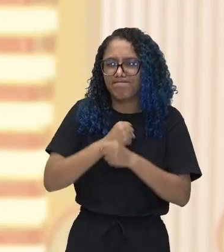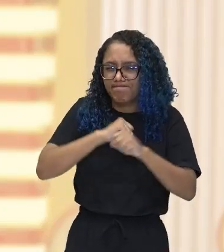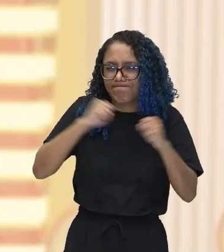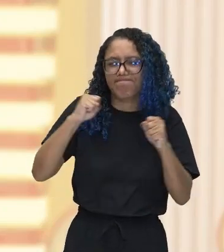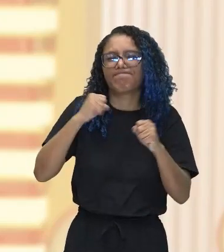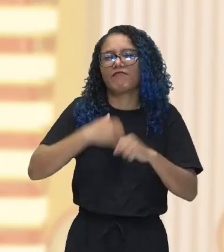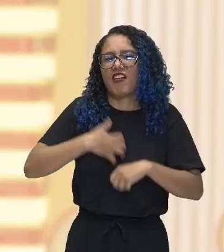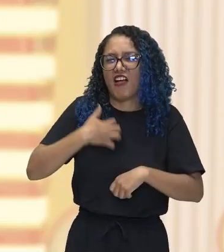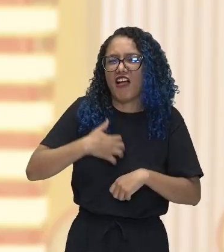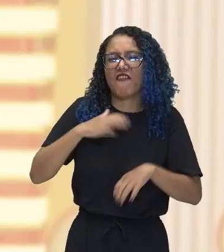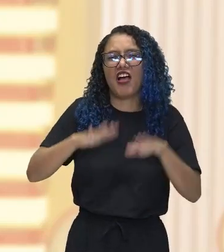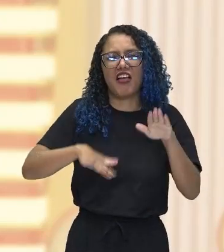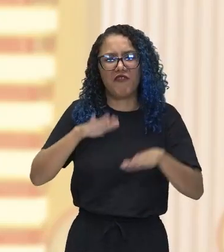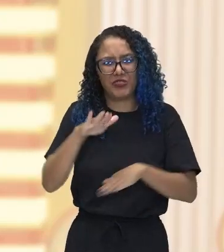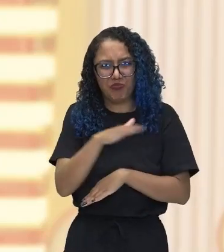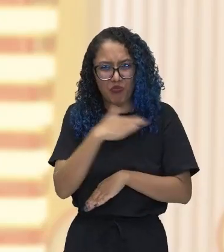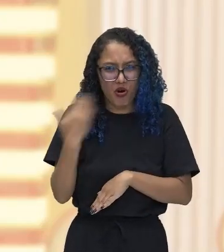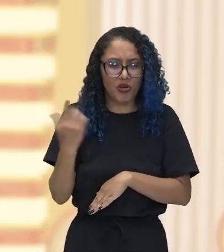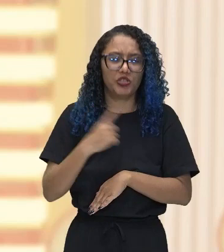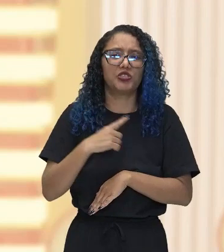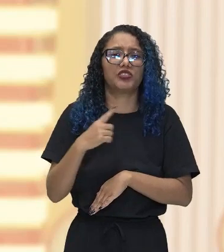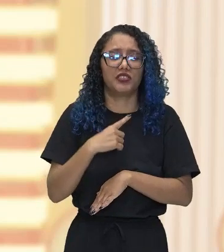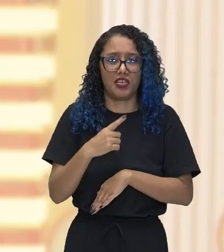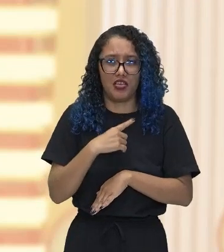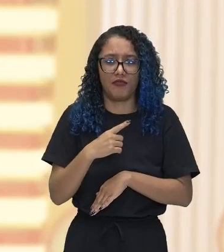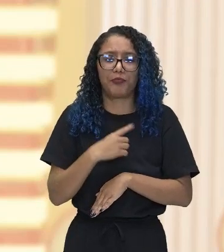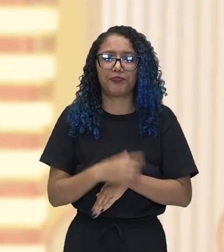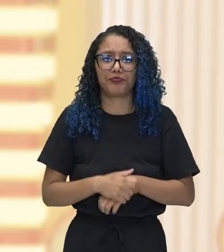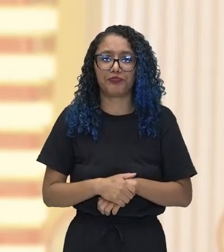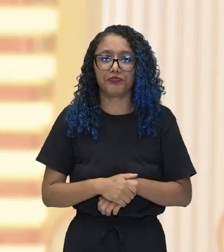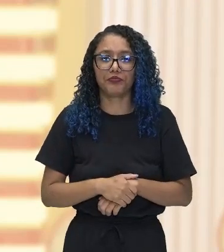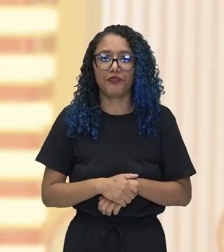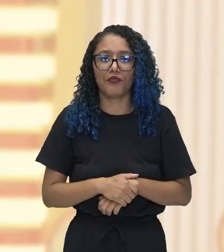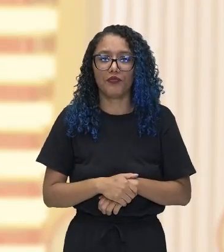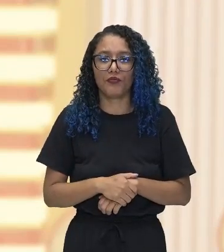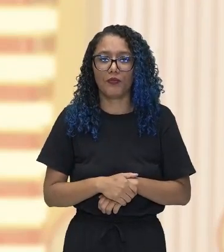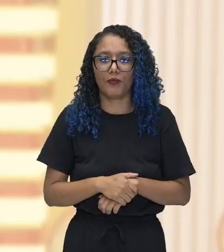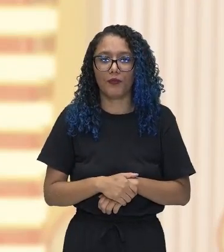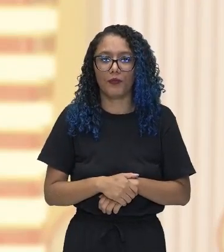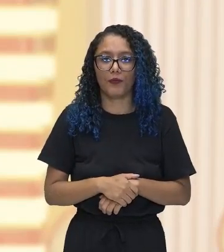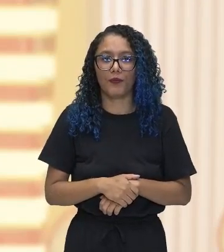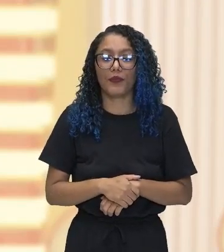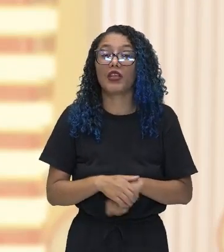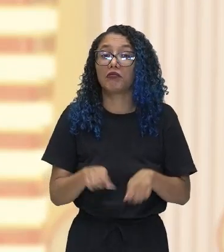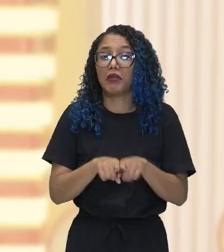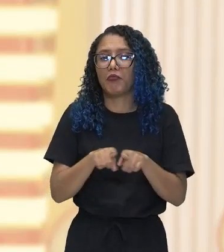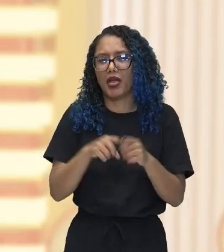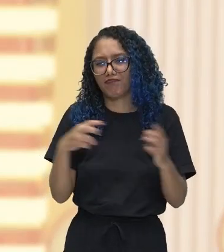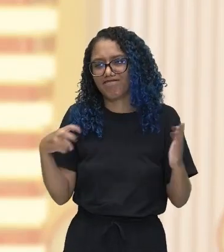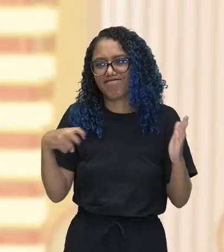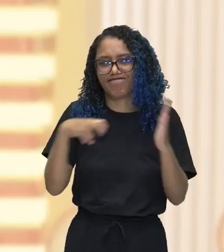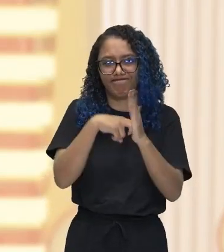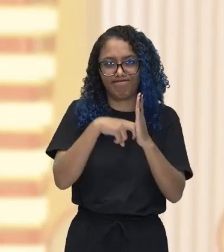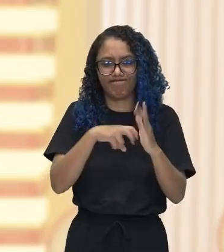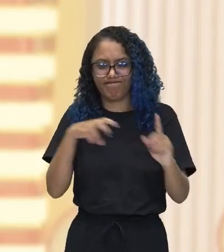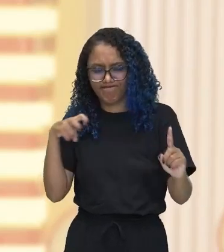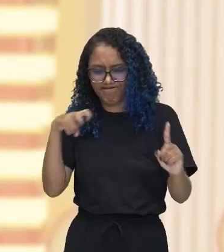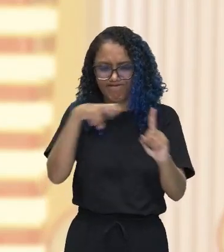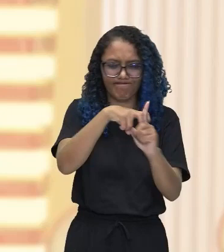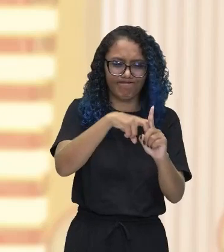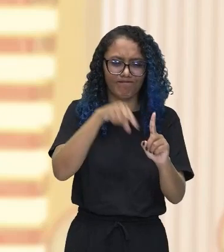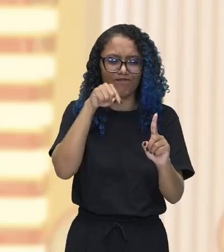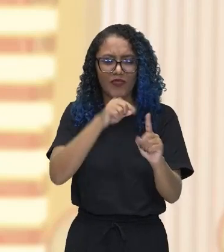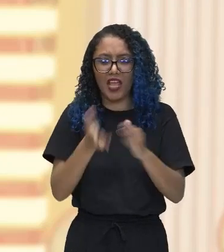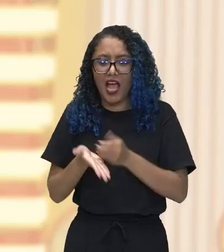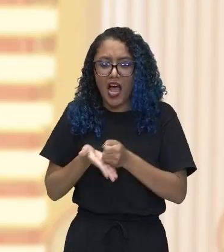vezes causam morte, as pessoas às vezes, né, causam algum acidente, não ajudam a pessoa que bateu,